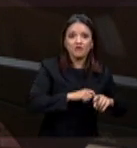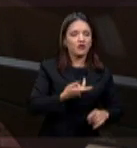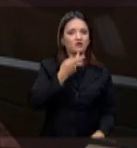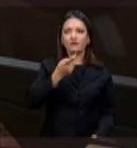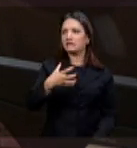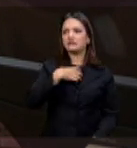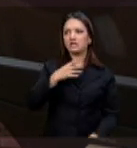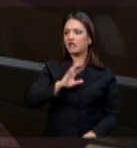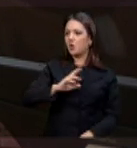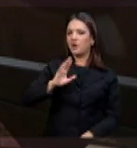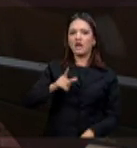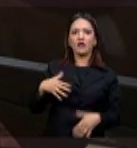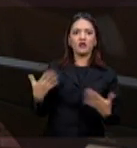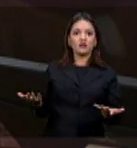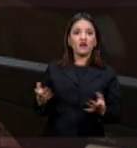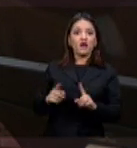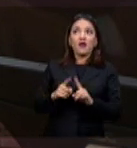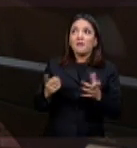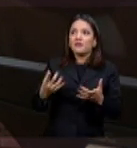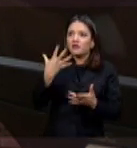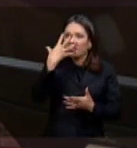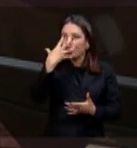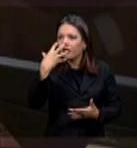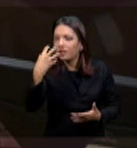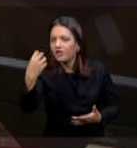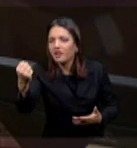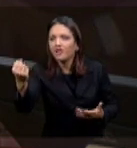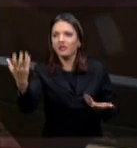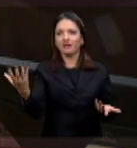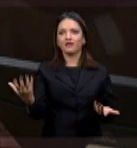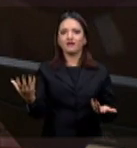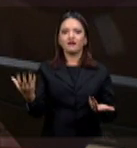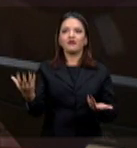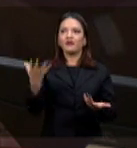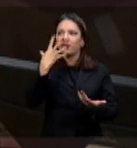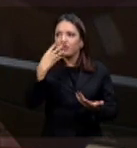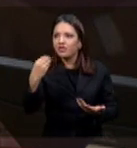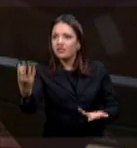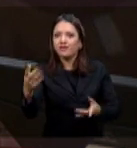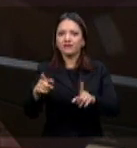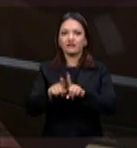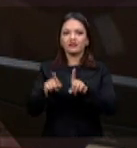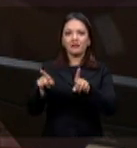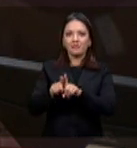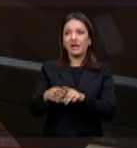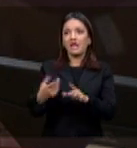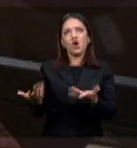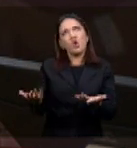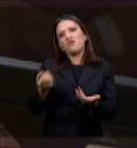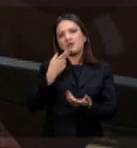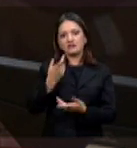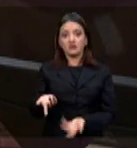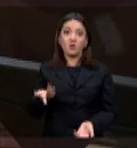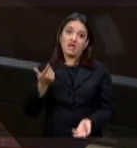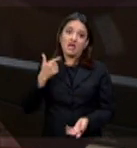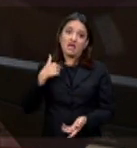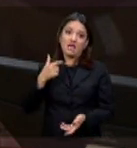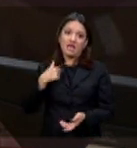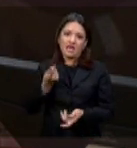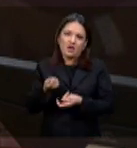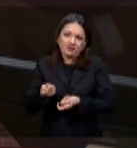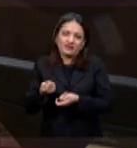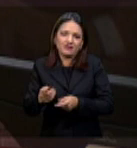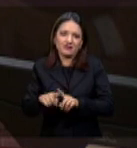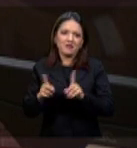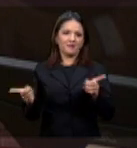Os abusadores acham que simplesmente forçaram um pouco a barra. Ou então se comparam com outros piores. Ah, eu forcei a barra com essa mulher, mas,